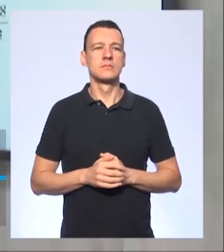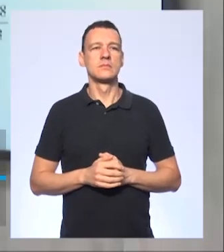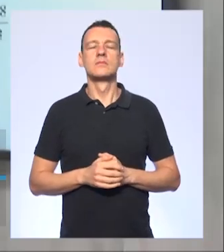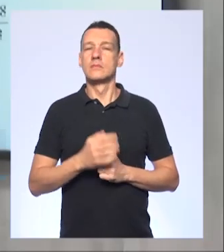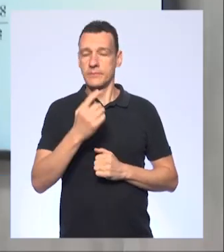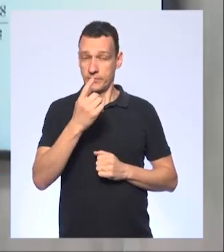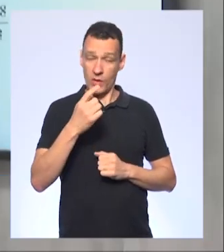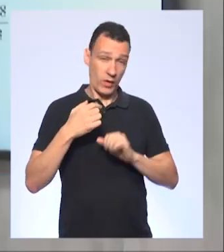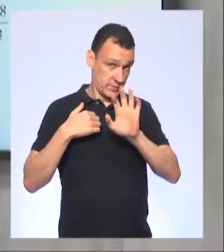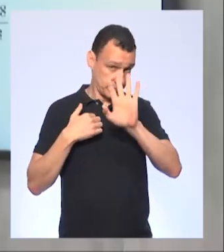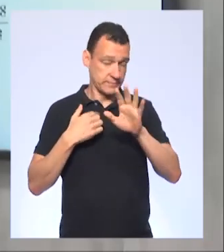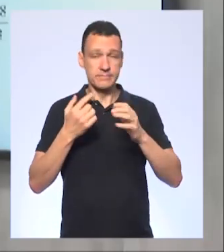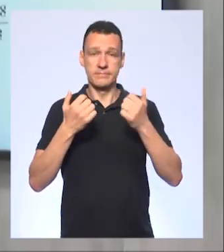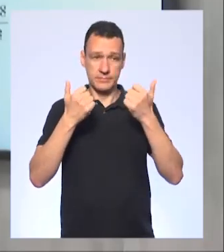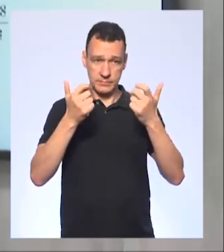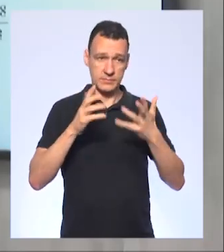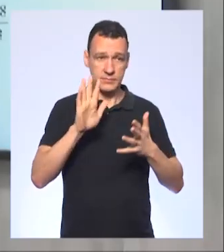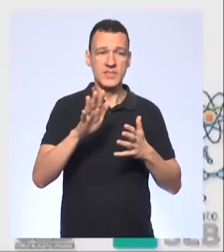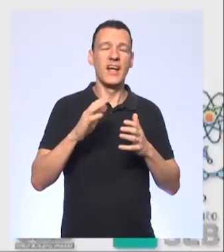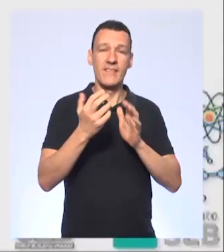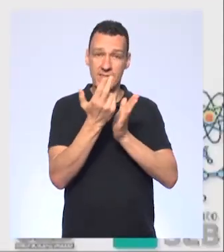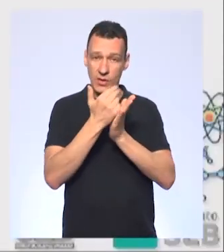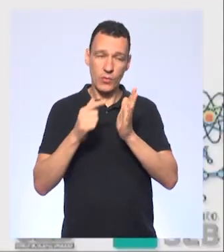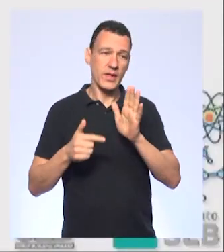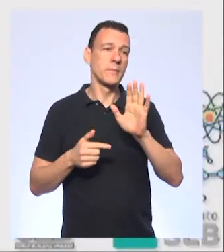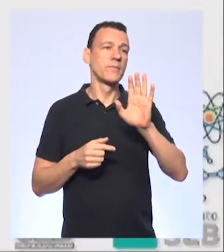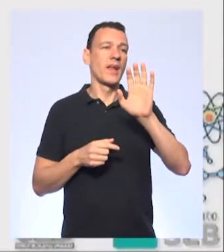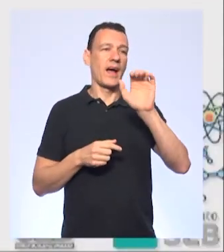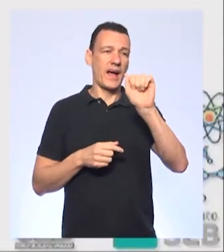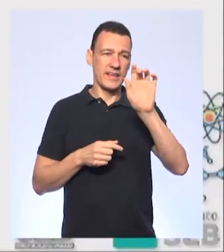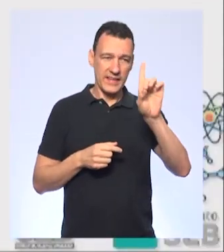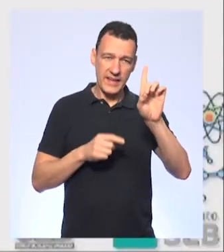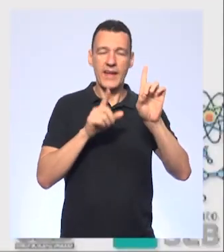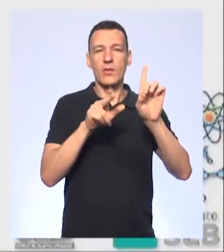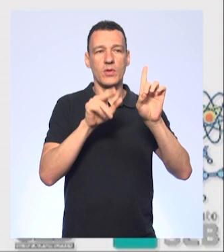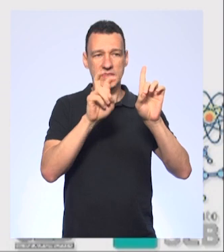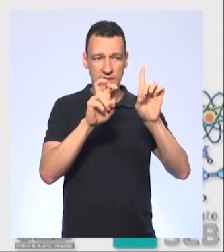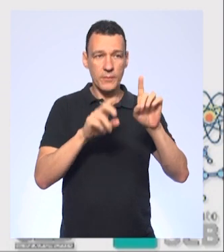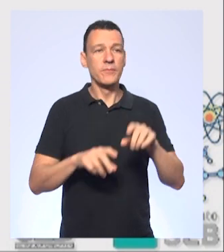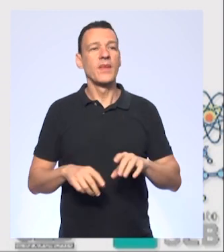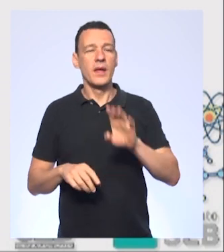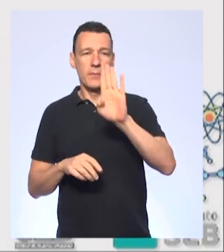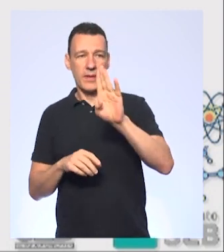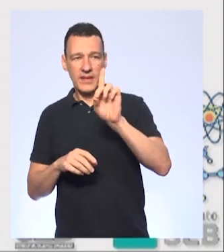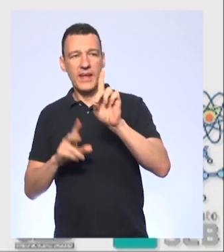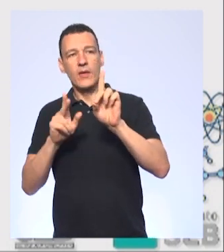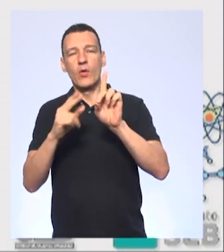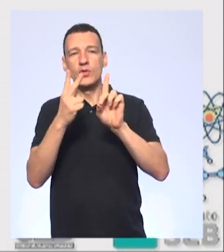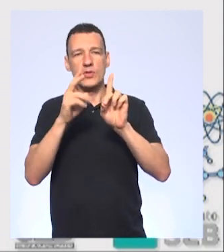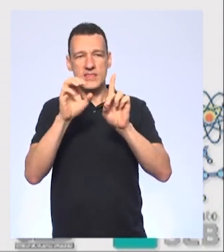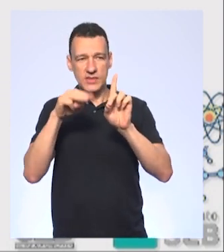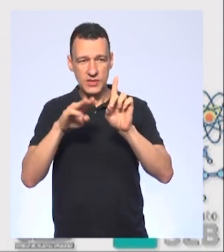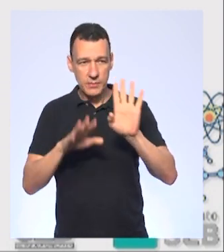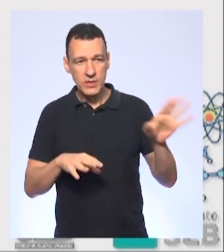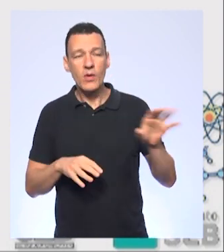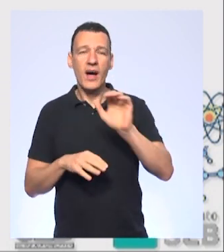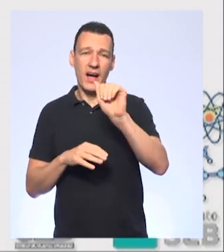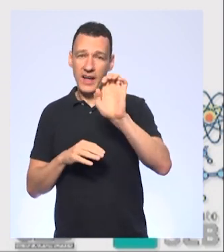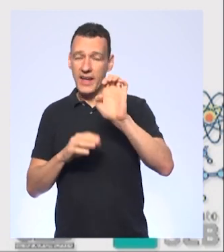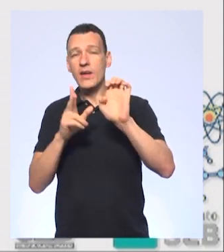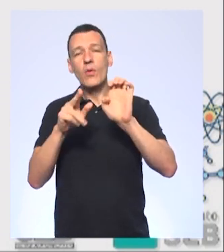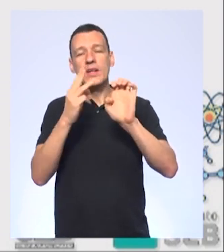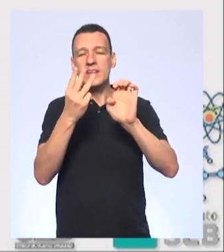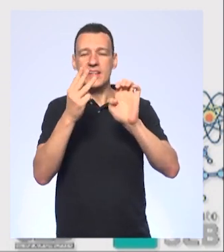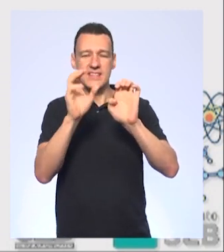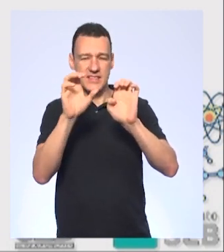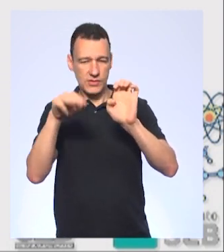na figura, AD igual a 5, BD igual a 2 centímetros, AE igual a 3 centímetros e o